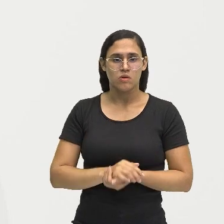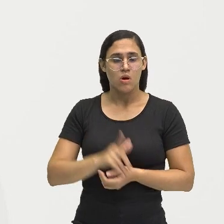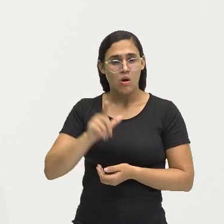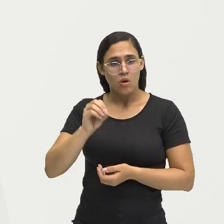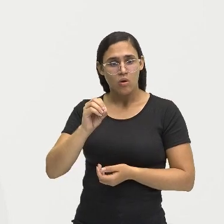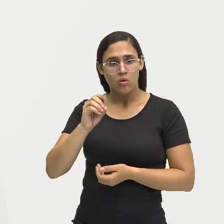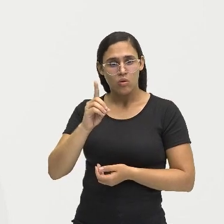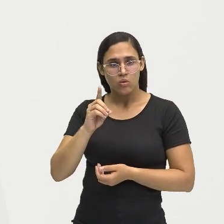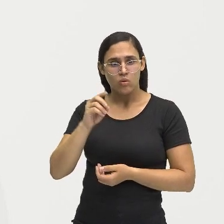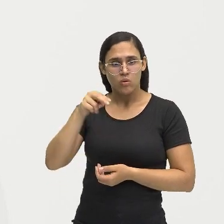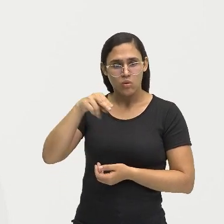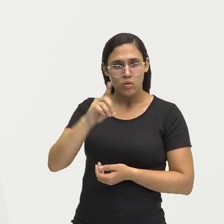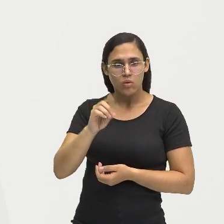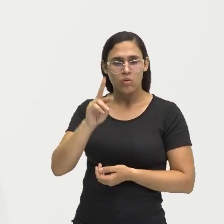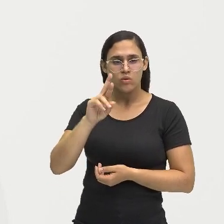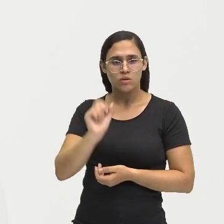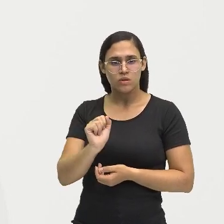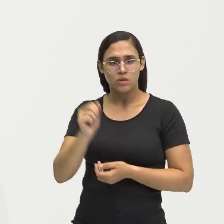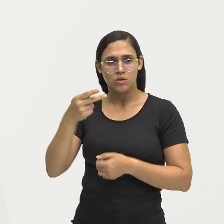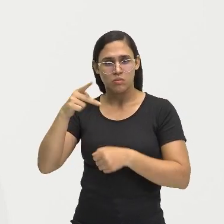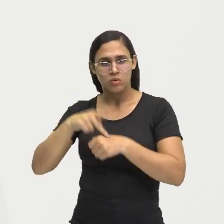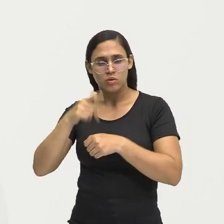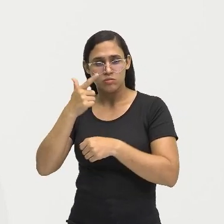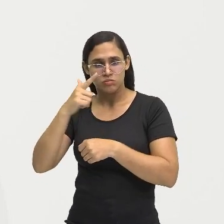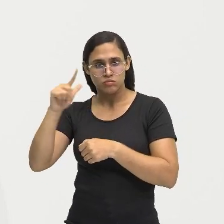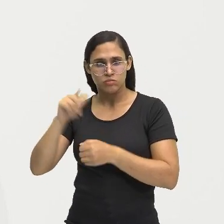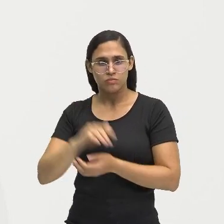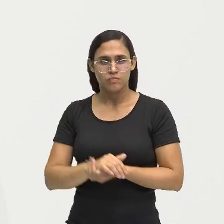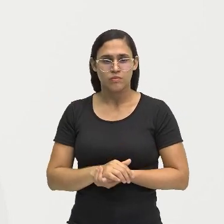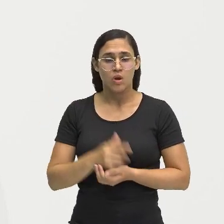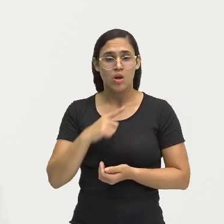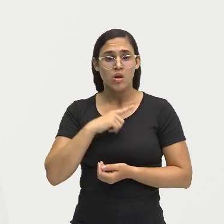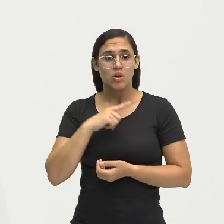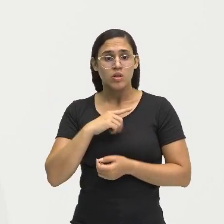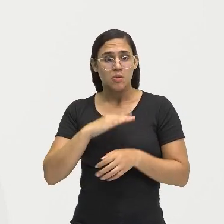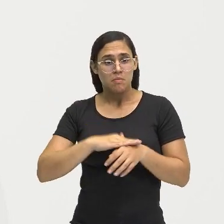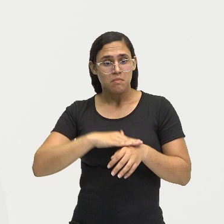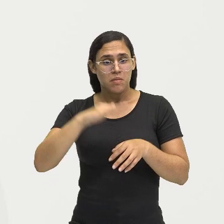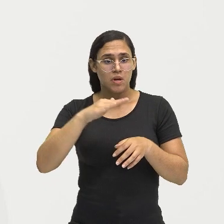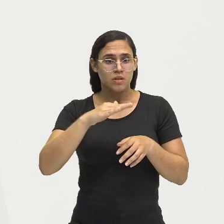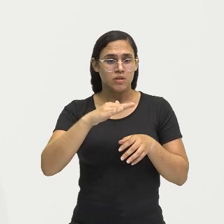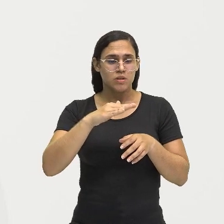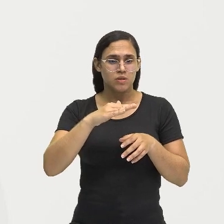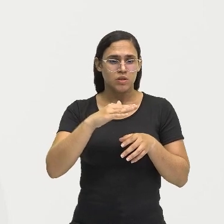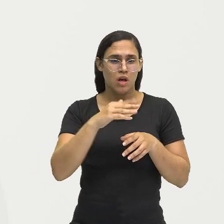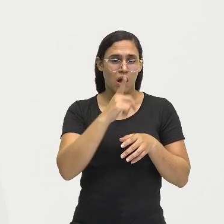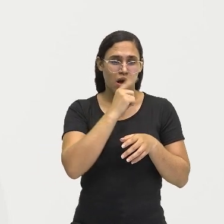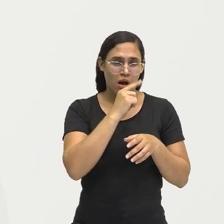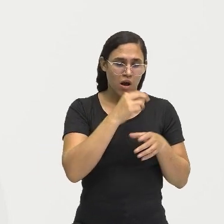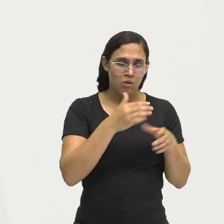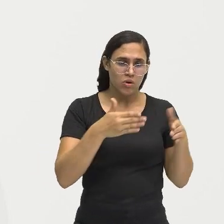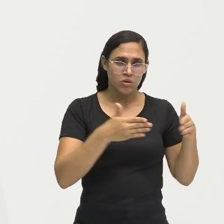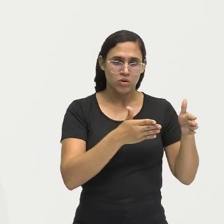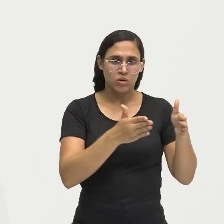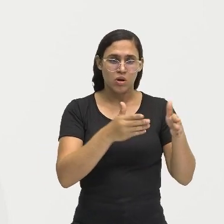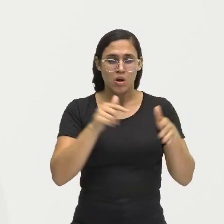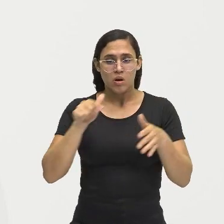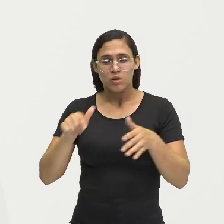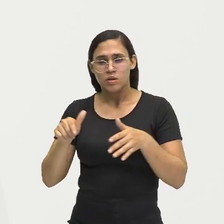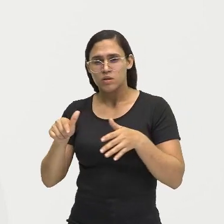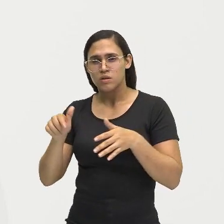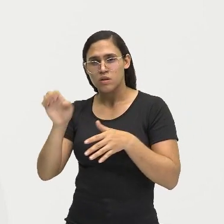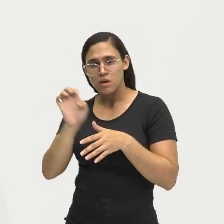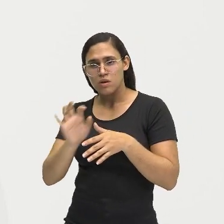um de seus afluentes, o Rio Negro, né, já temos mais água do que toda a Europa. Então, o Rio Negro também vai fazer parte